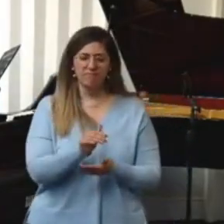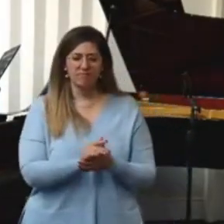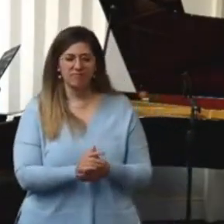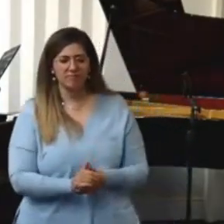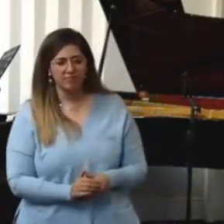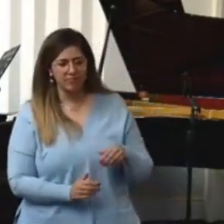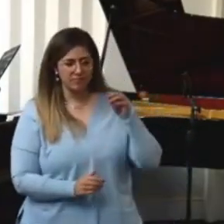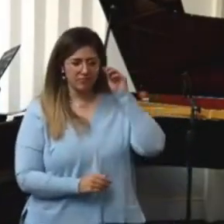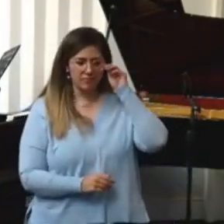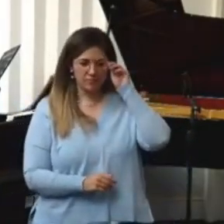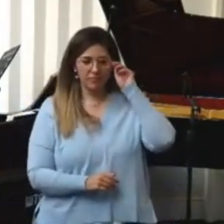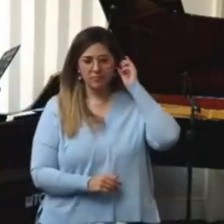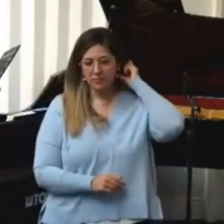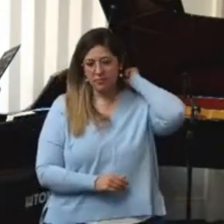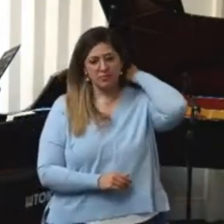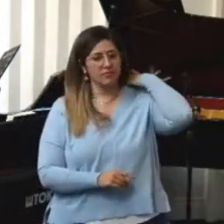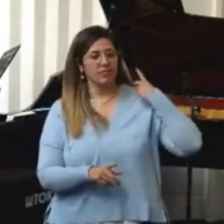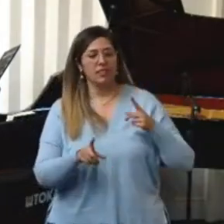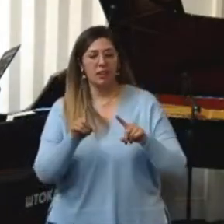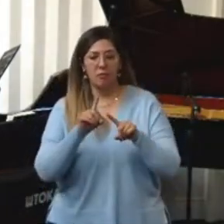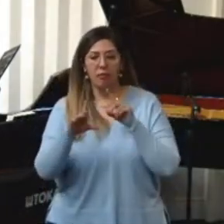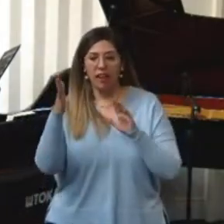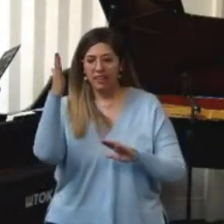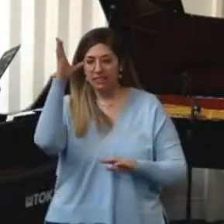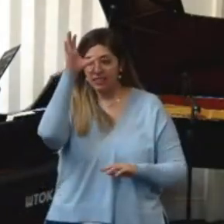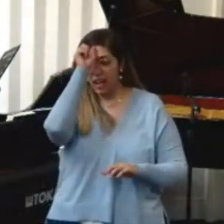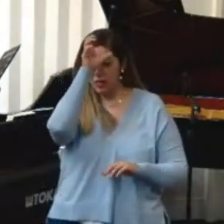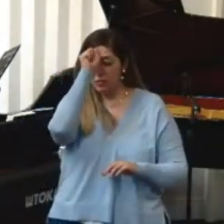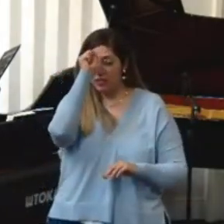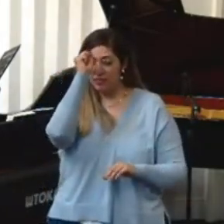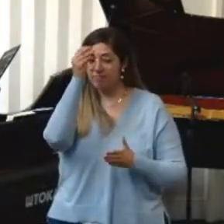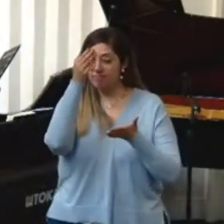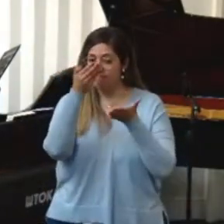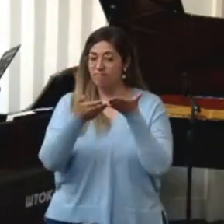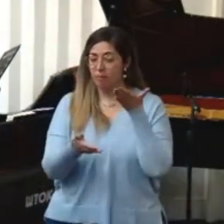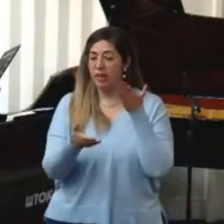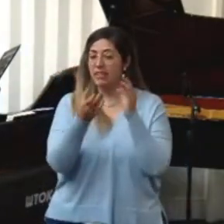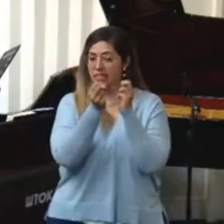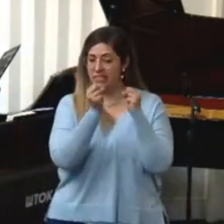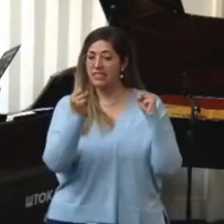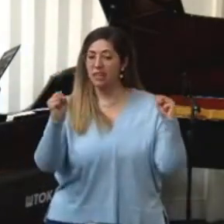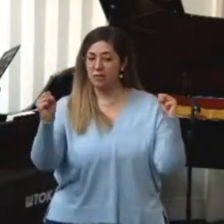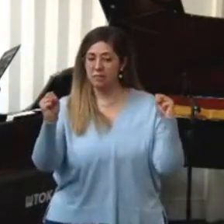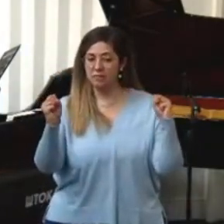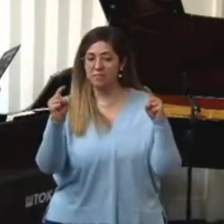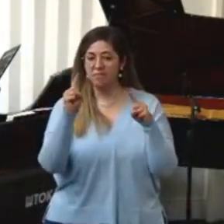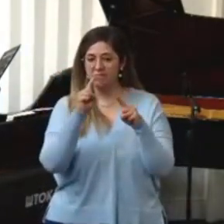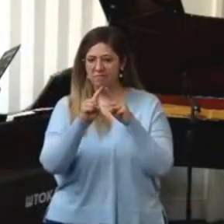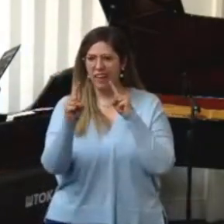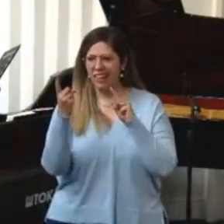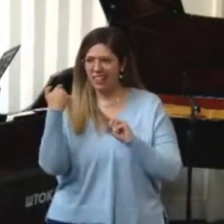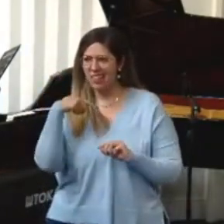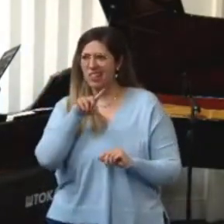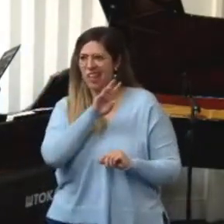Vejam a importância de se aprender com uma derrota como essa deste homem, para que você possa